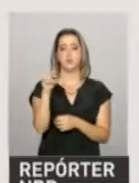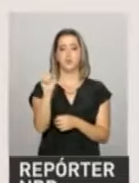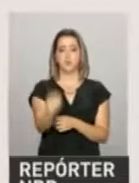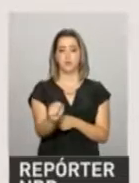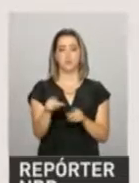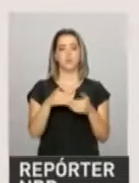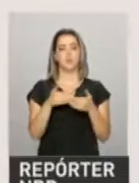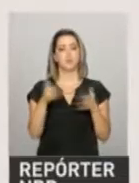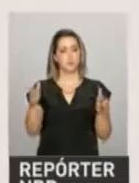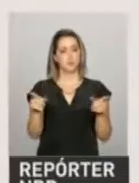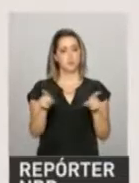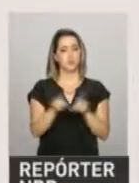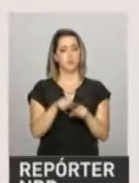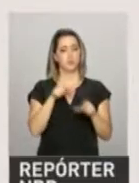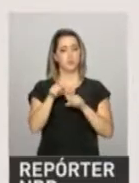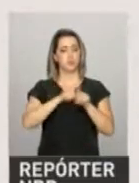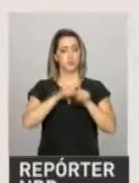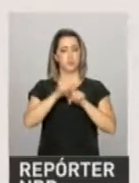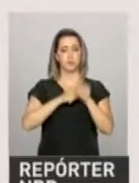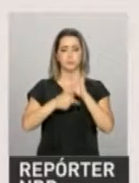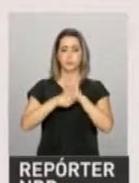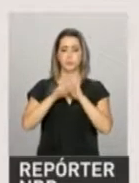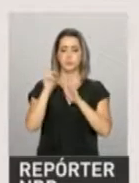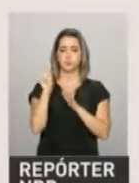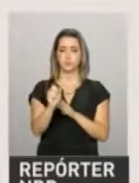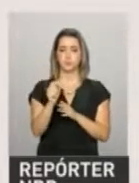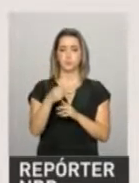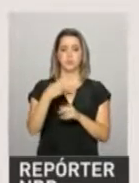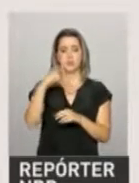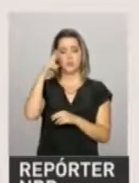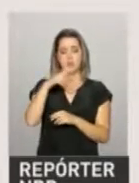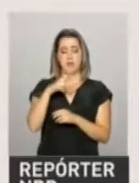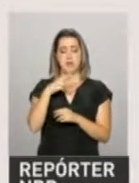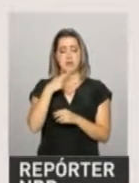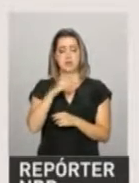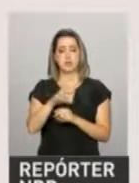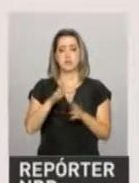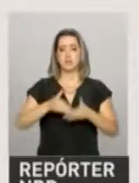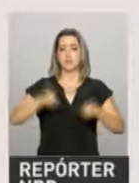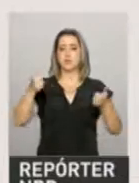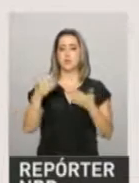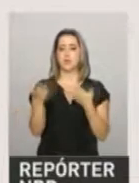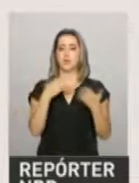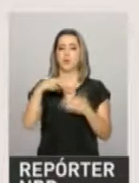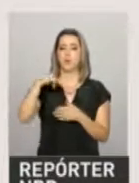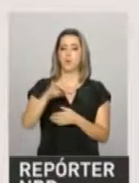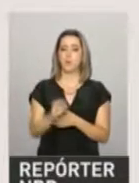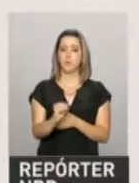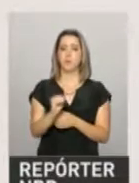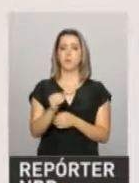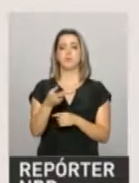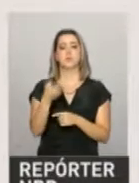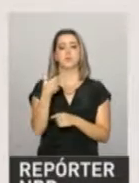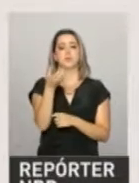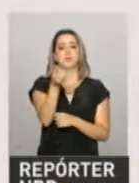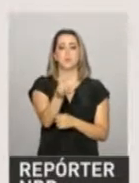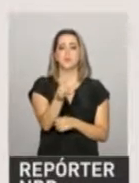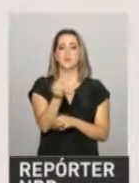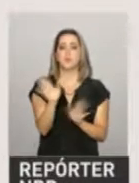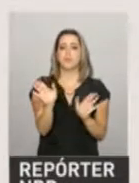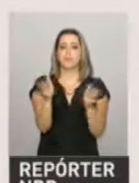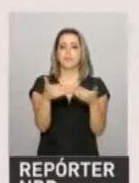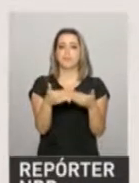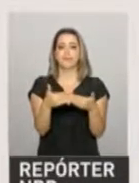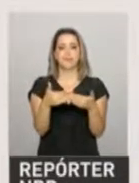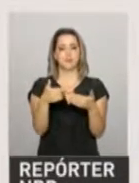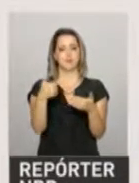34.253 vagas abertas no mês passado. Resultado bem diferente do obtido em maio de 2016, quando foram fechados